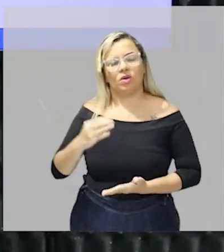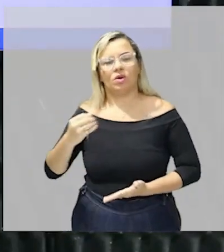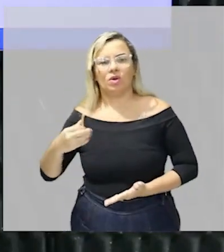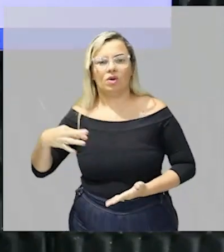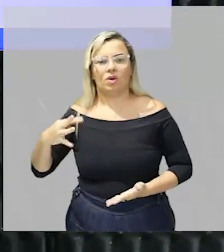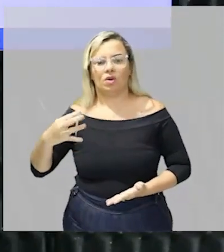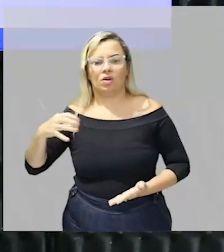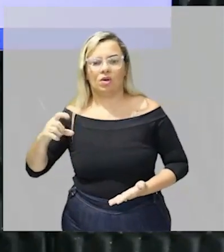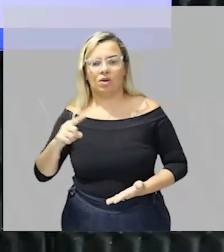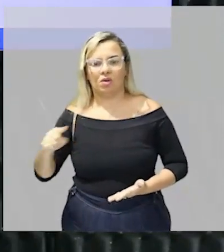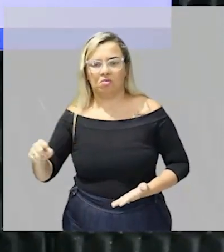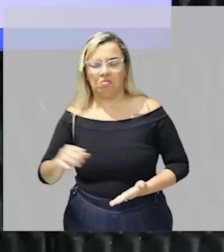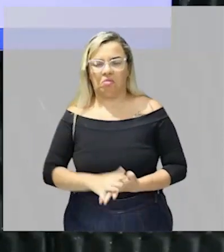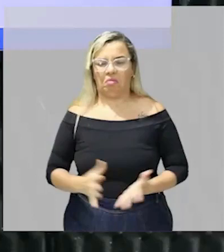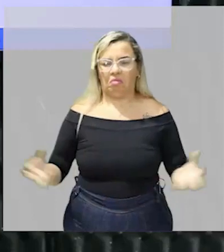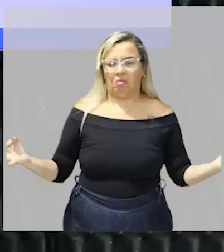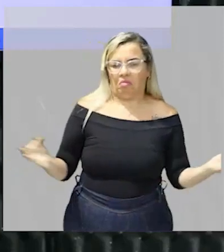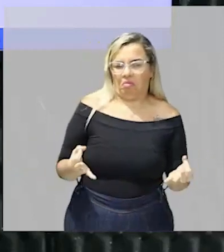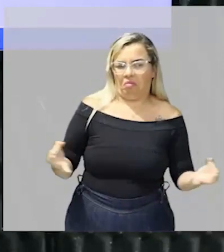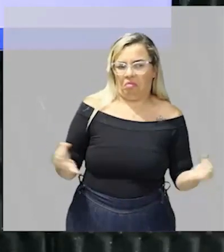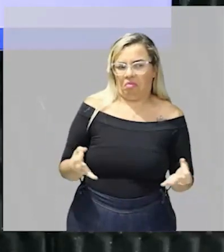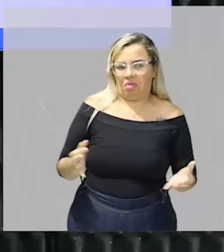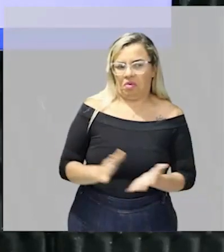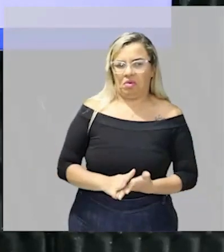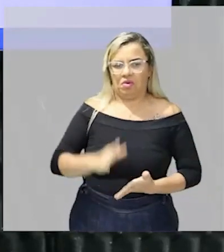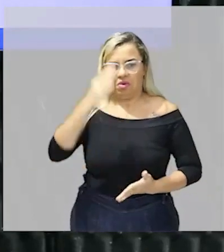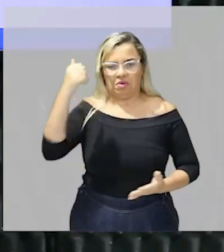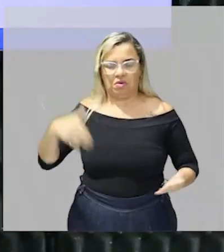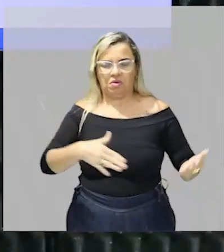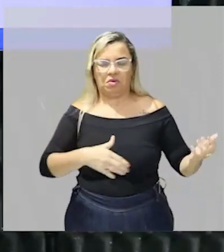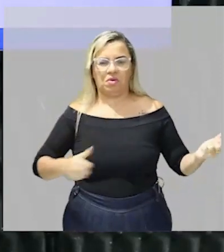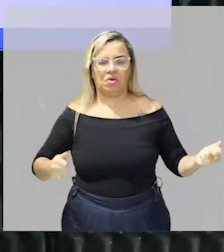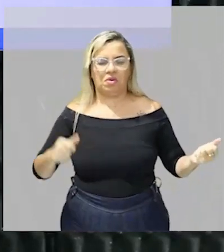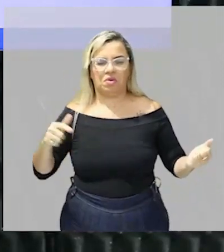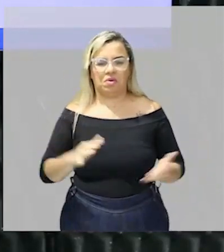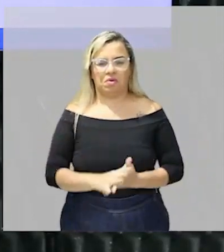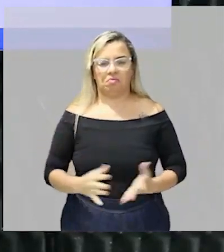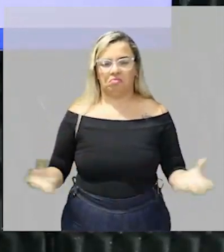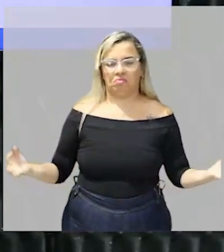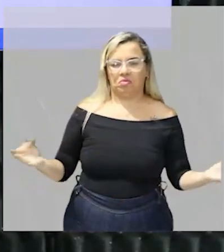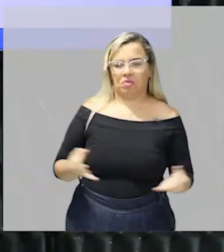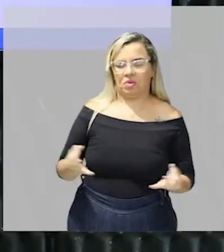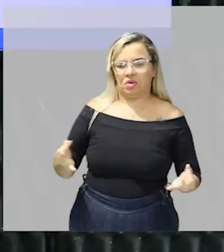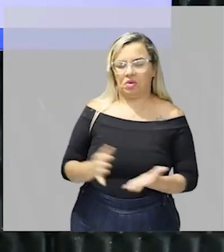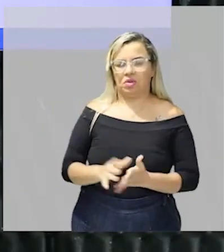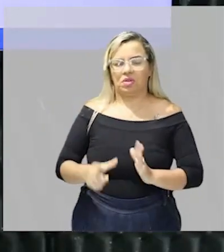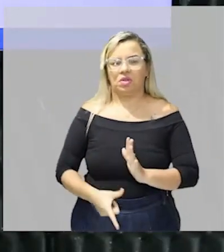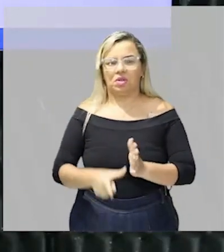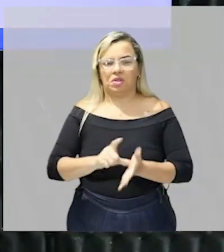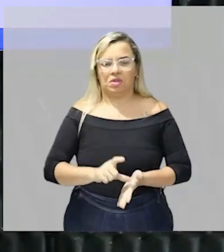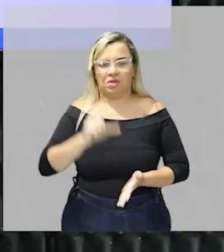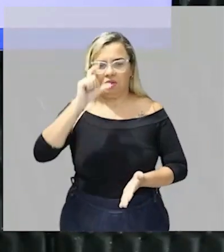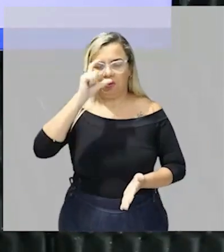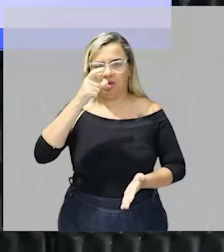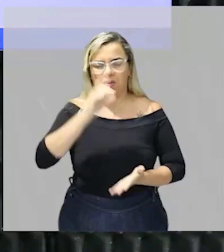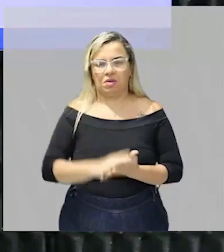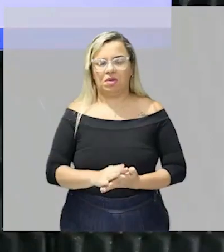civilização mexicana é a mais brilhante do mundo pré-colombiano, principalmente por conta das suas construções,